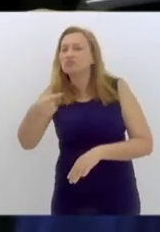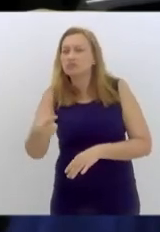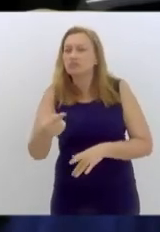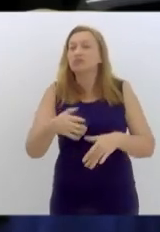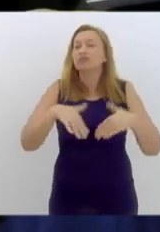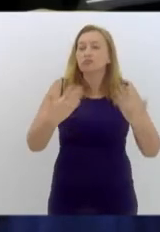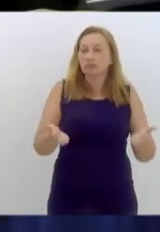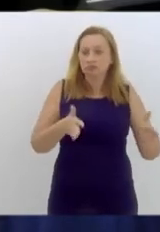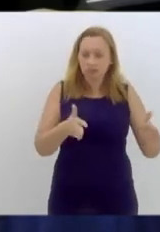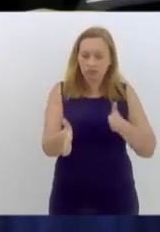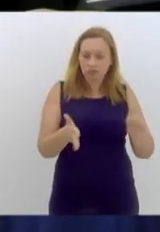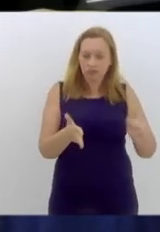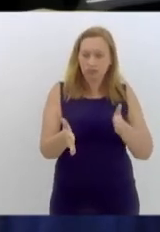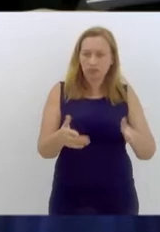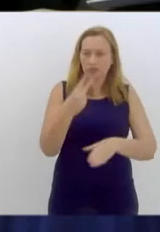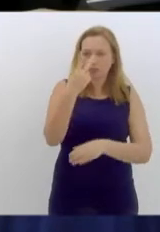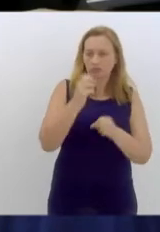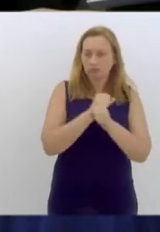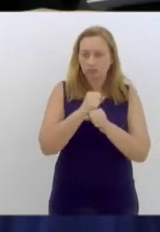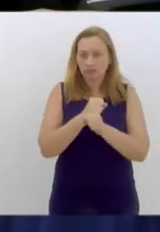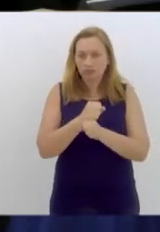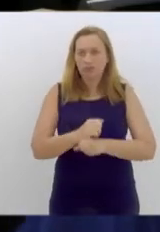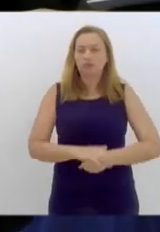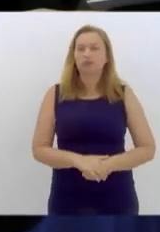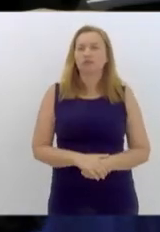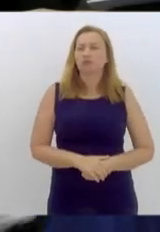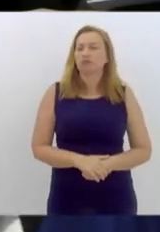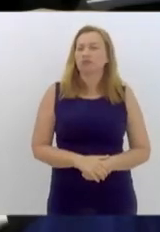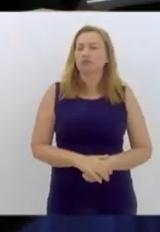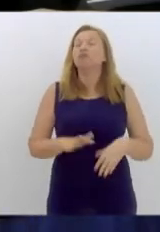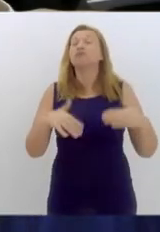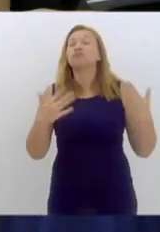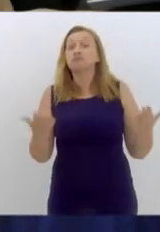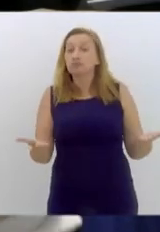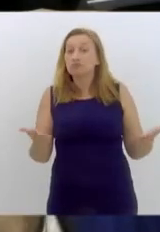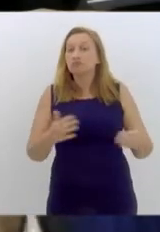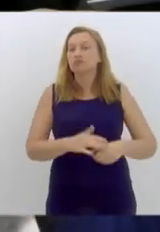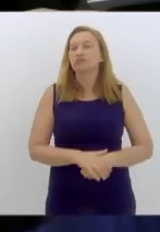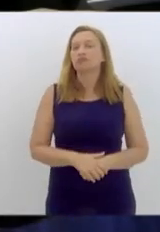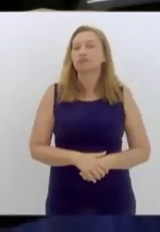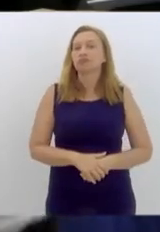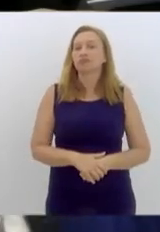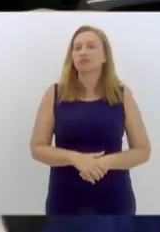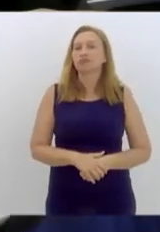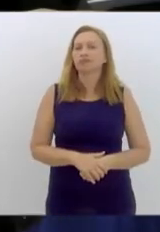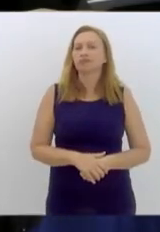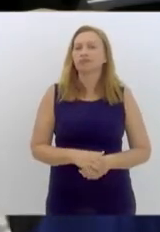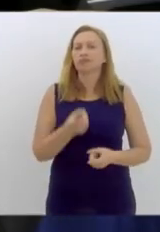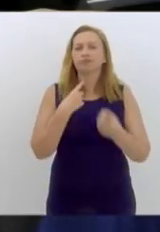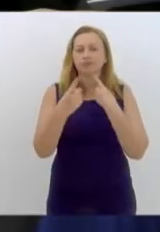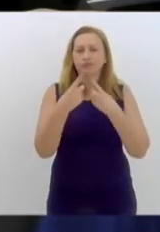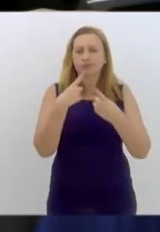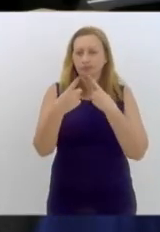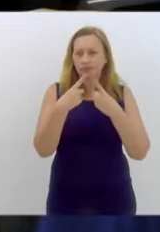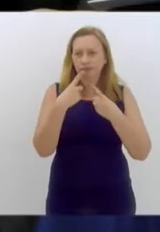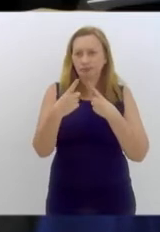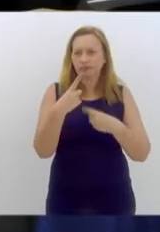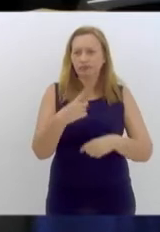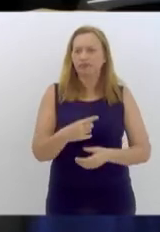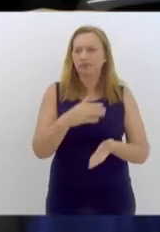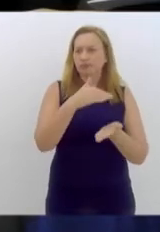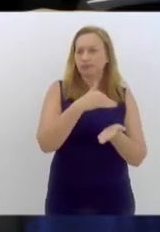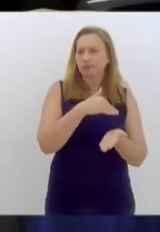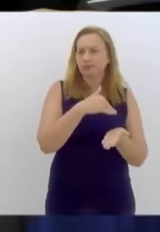nesse intervalo de tempo de 2 anos, afinal de contas, qual foi o diálogo estabelecido entre a